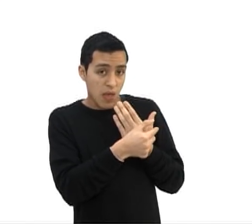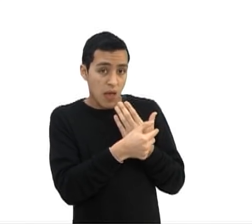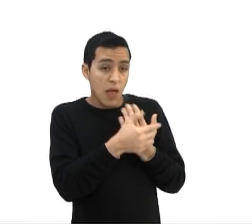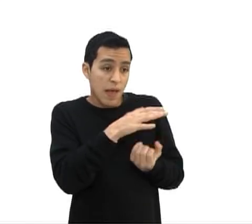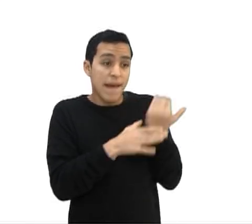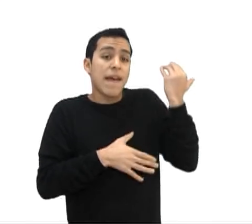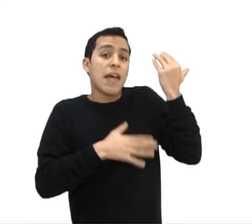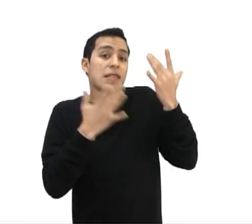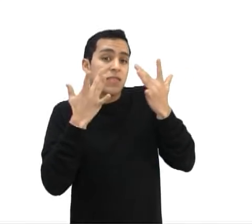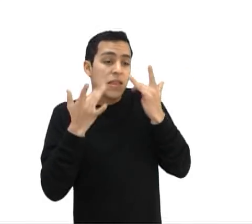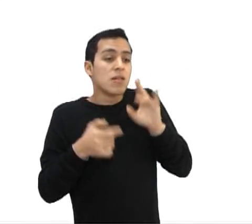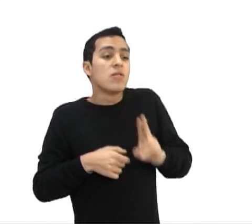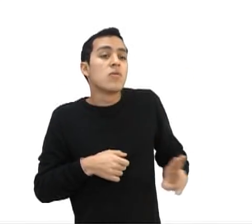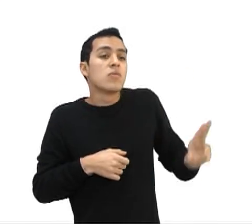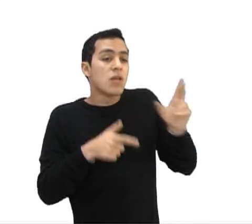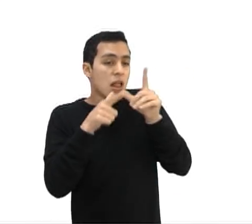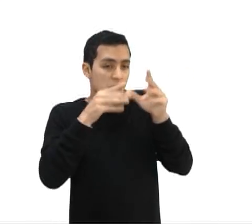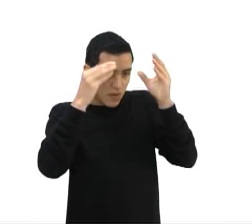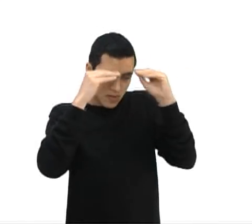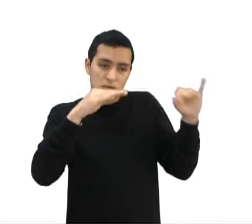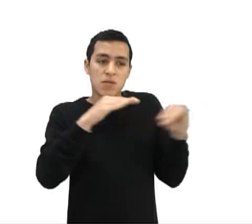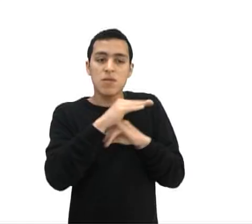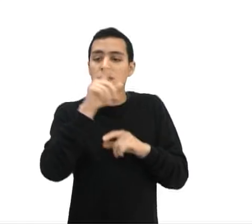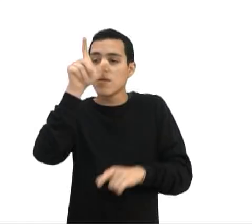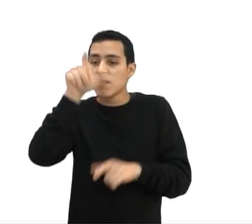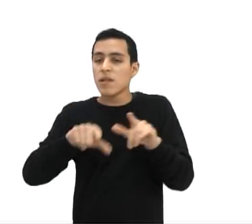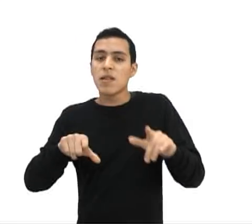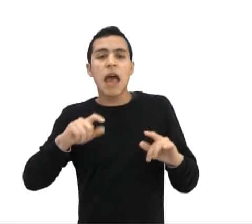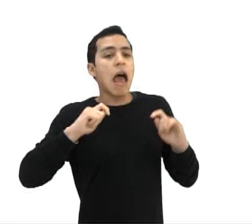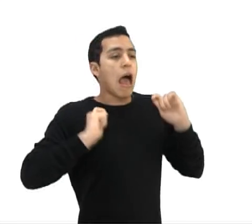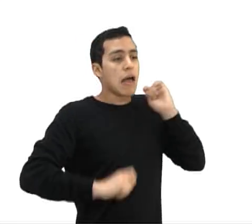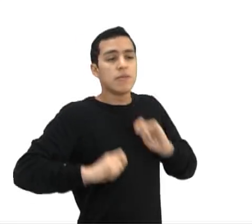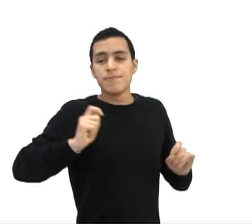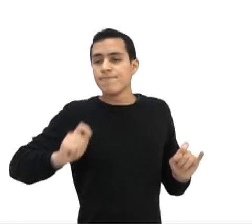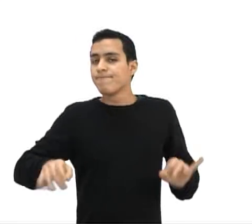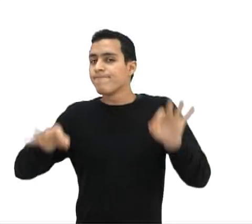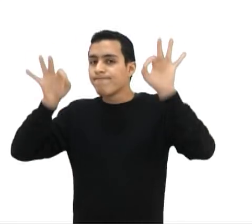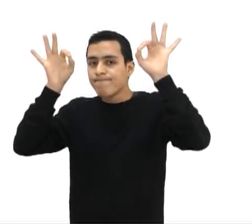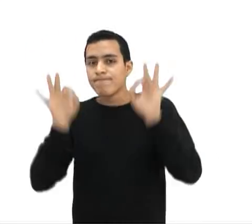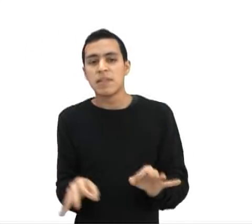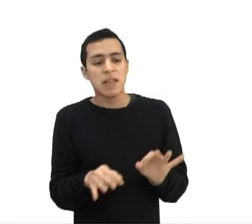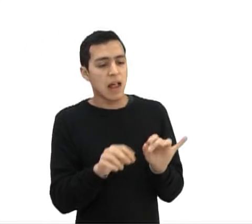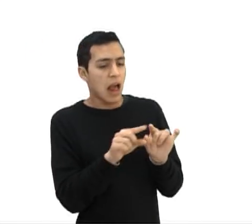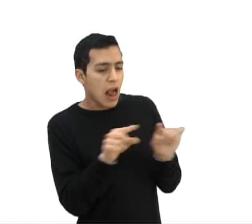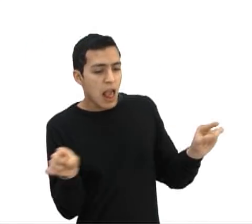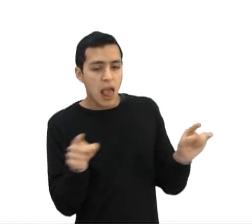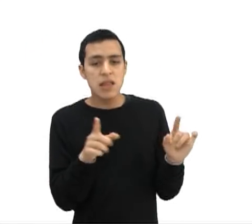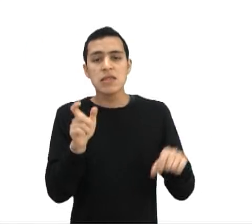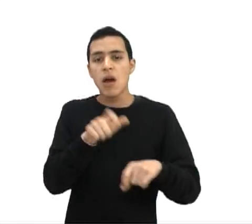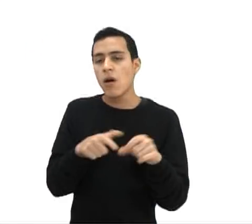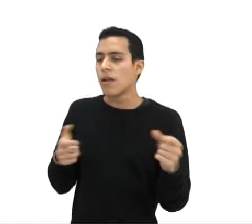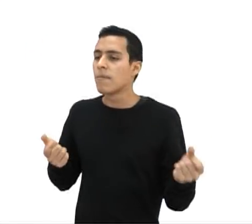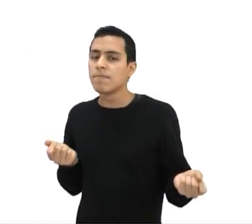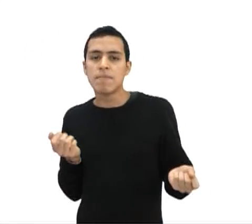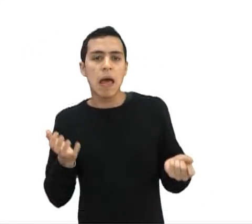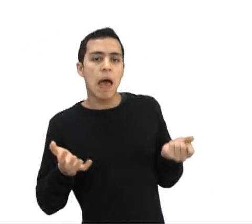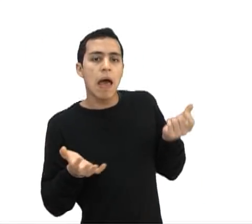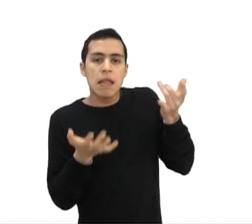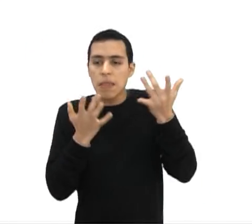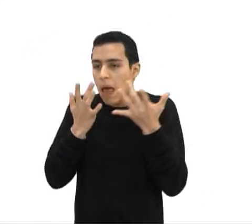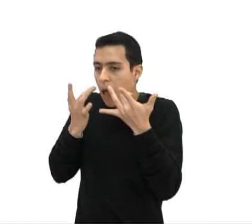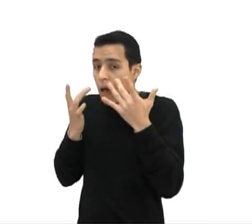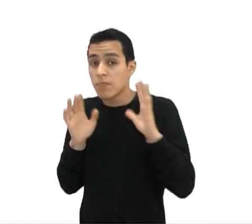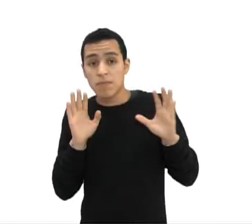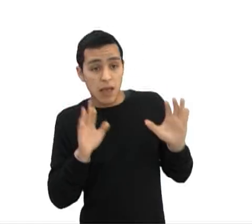utilizou a linguagem coloquial para que os atores reproduzam exatamente essas falas na encenação.